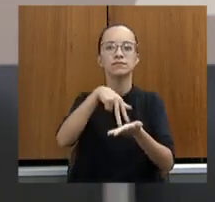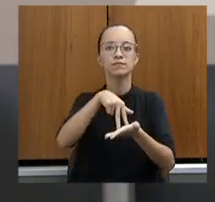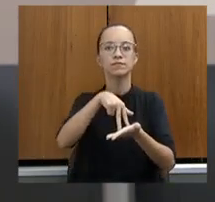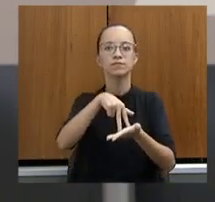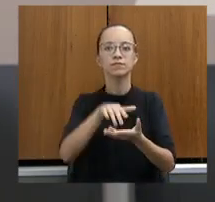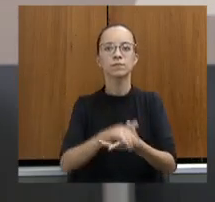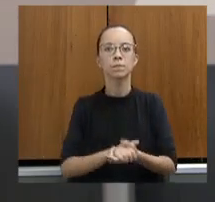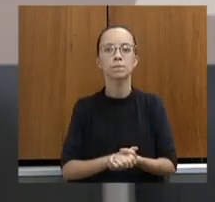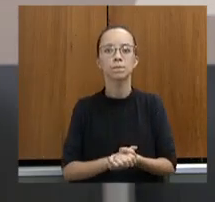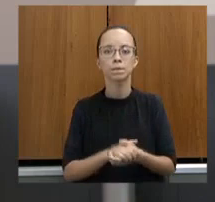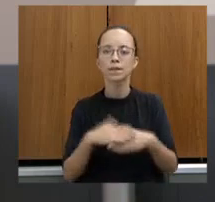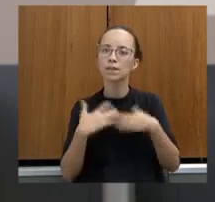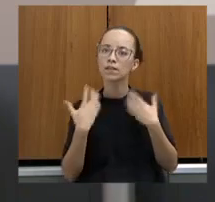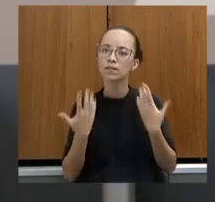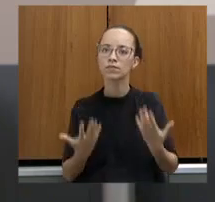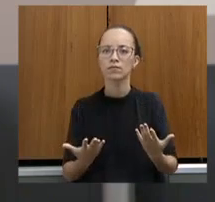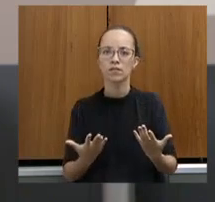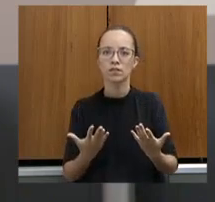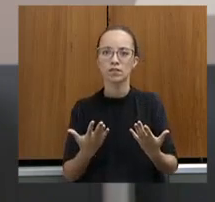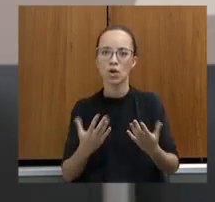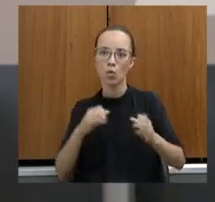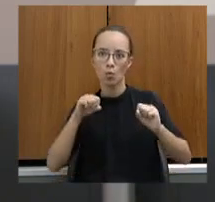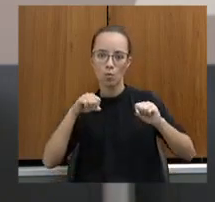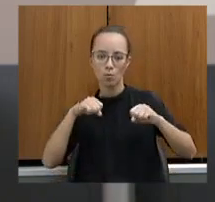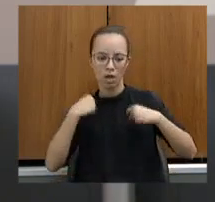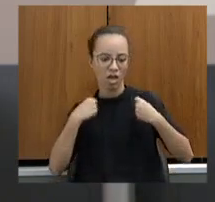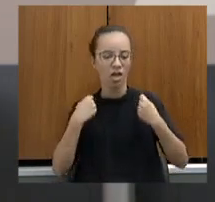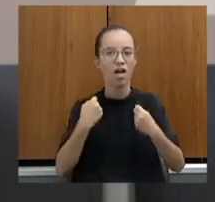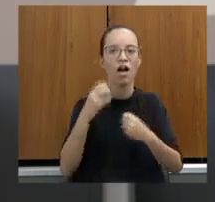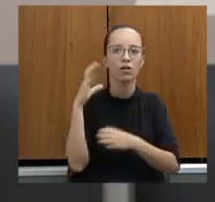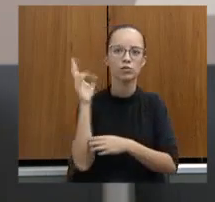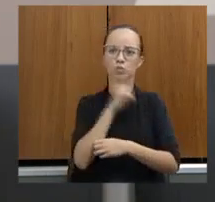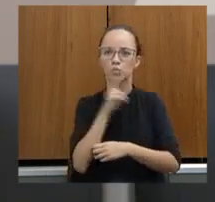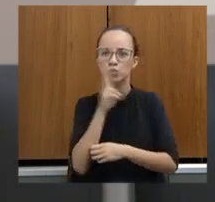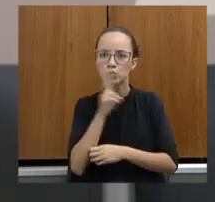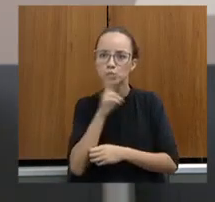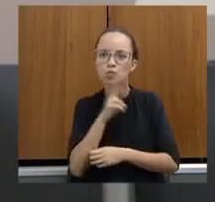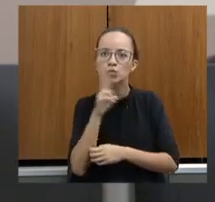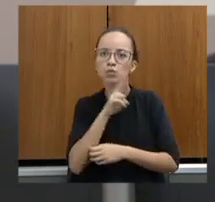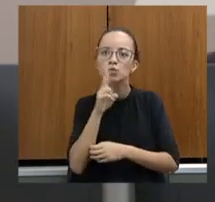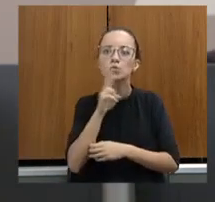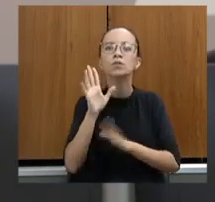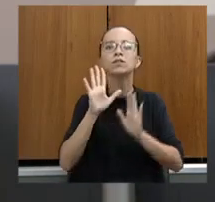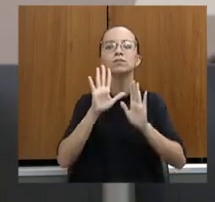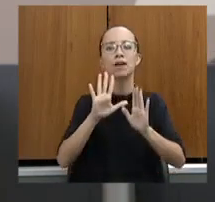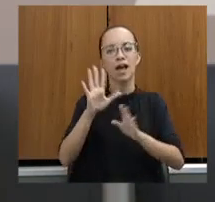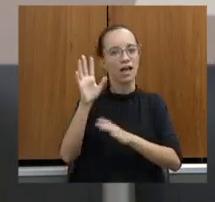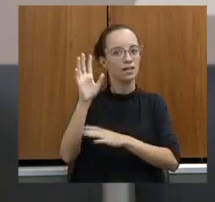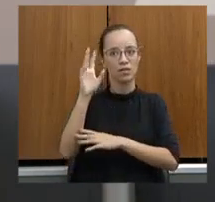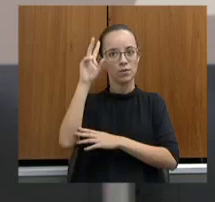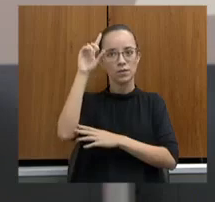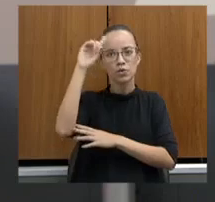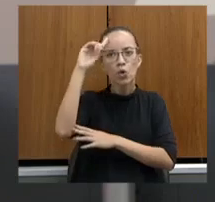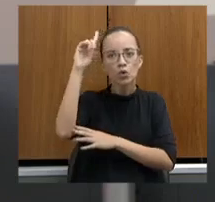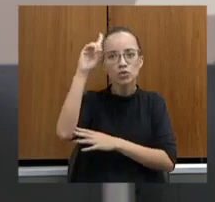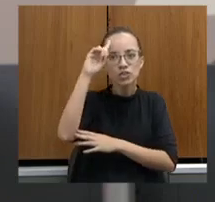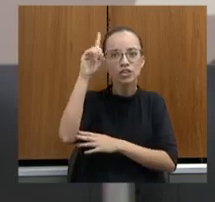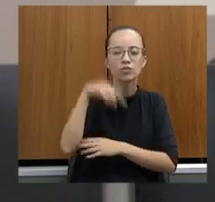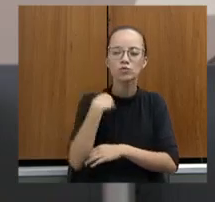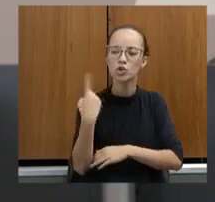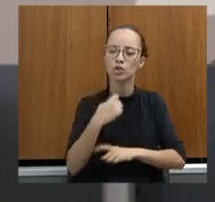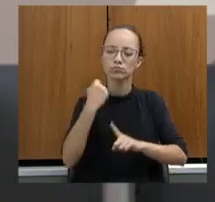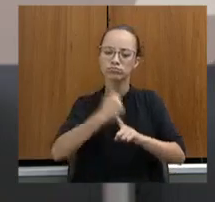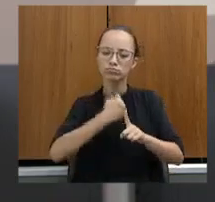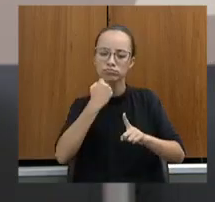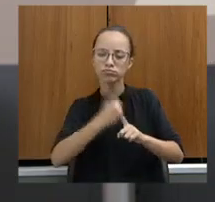então não anda a 200 por hora nem a 120 mas todo dia o dia de hoje está melhor do que